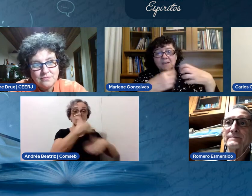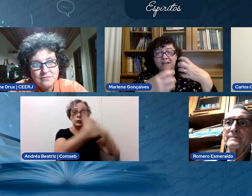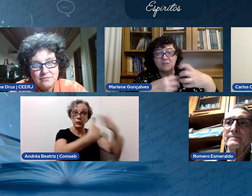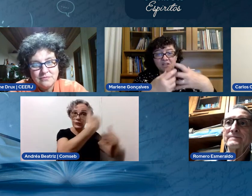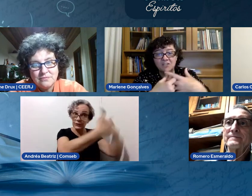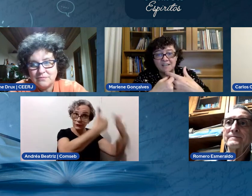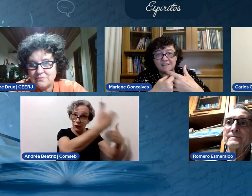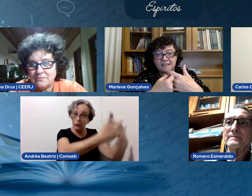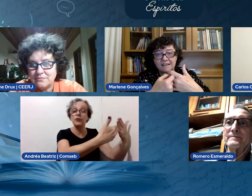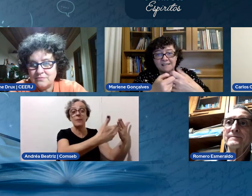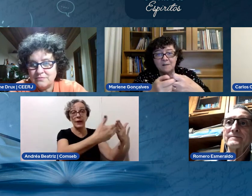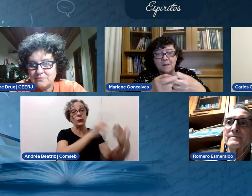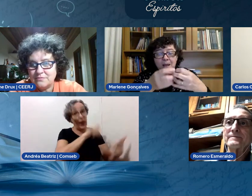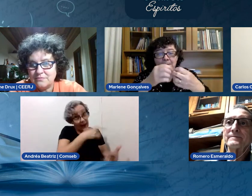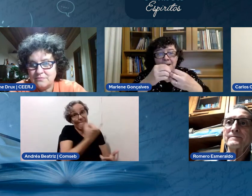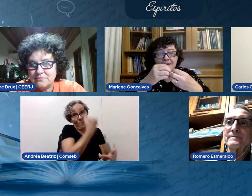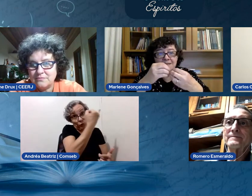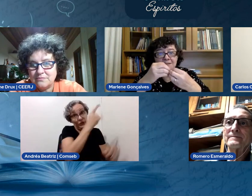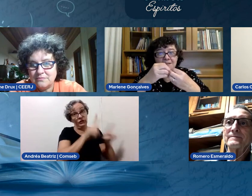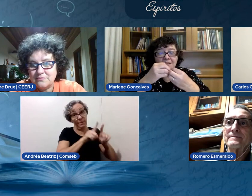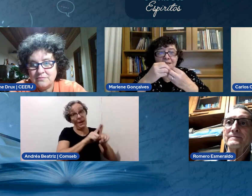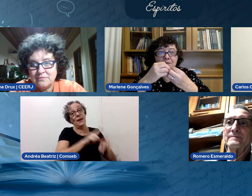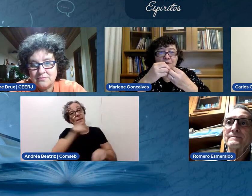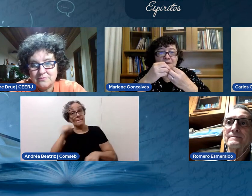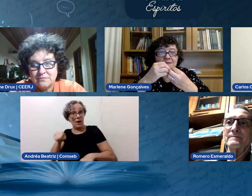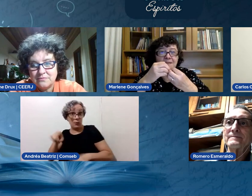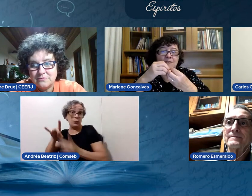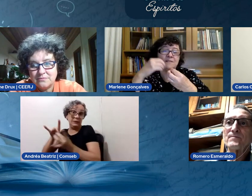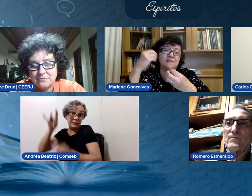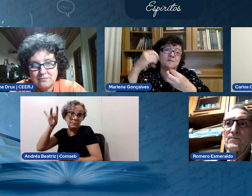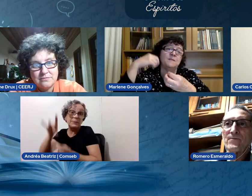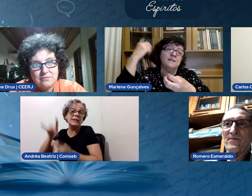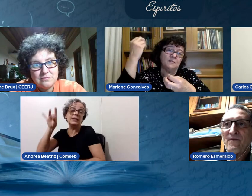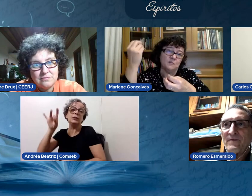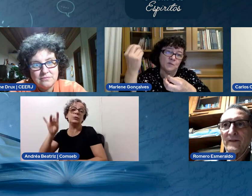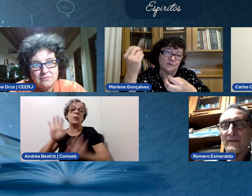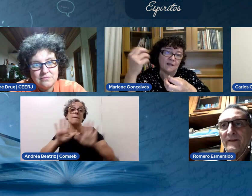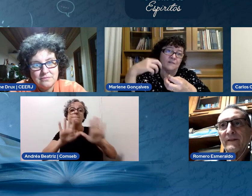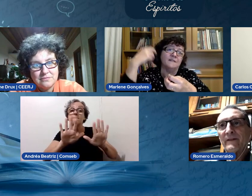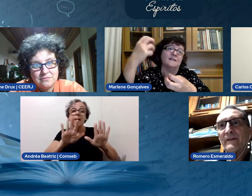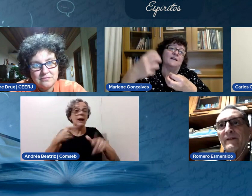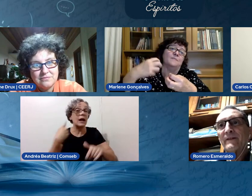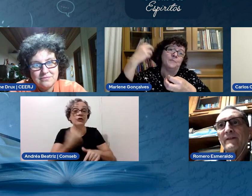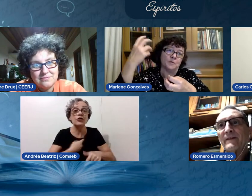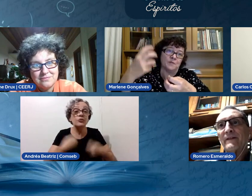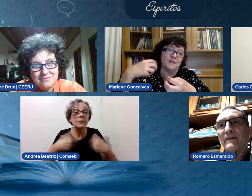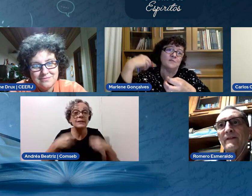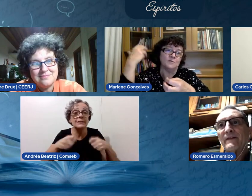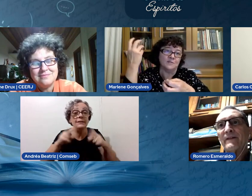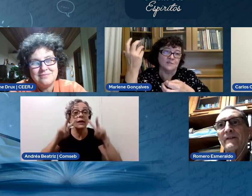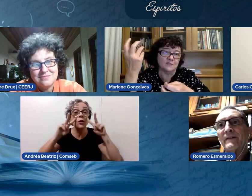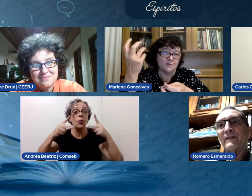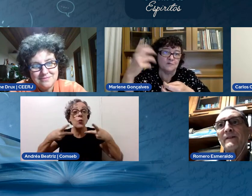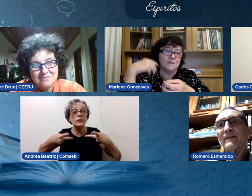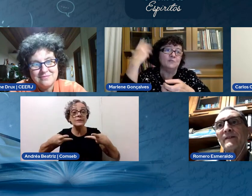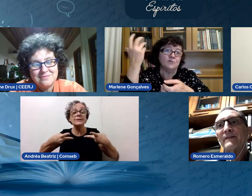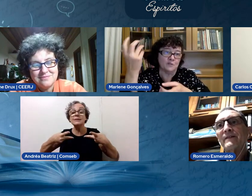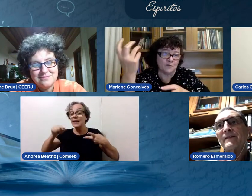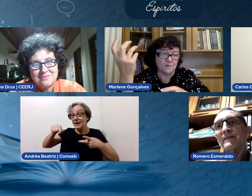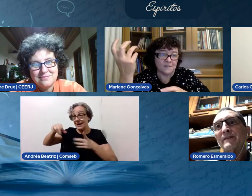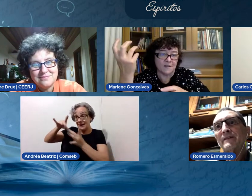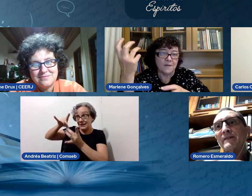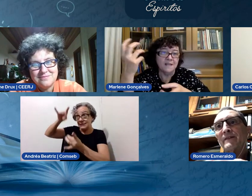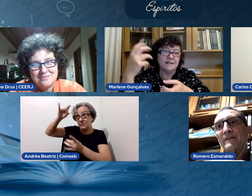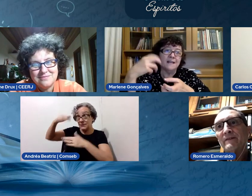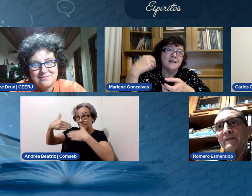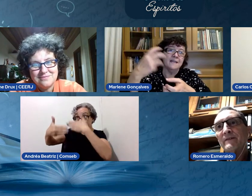também, então a gente tem essa relação. Mas a gente tem que reconhecer esse espírito imortal que está em processo de desenvolvimento,